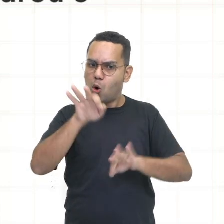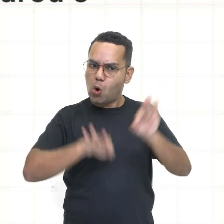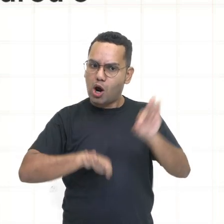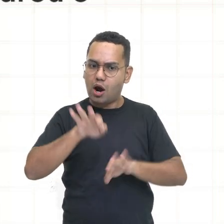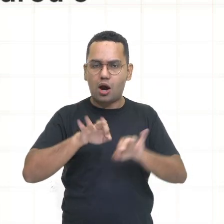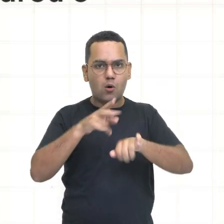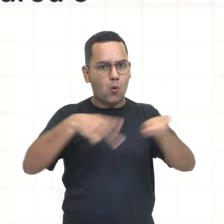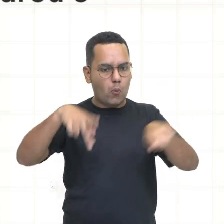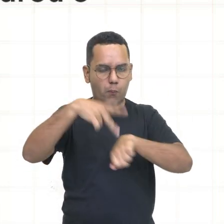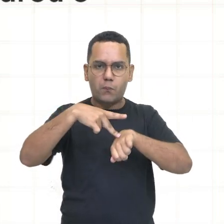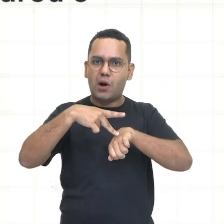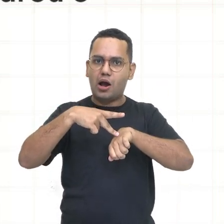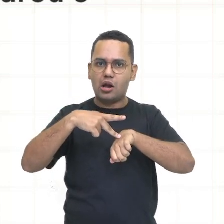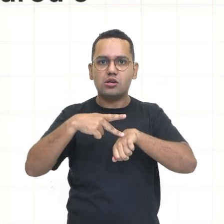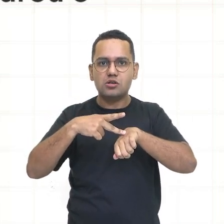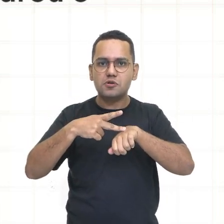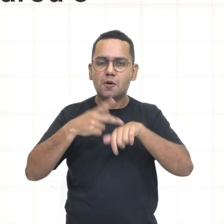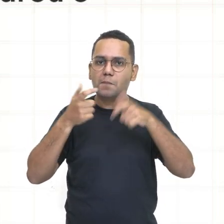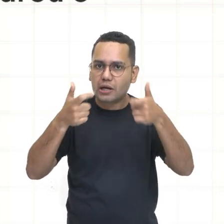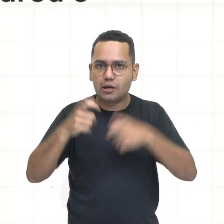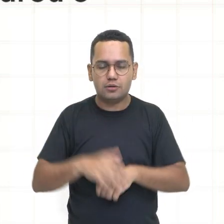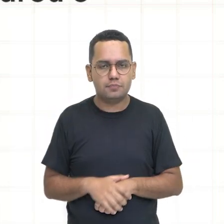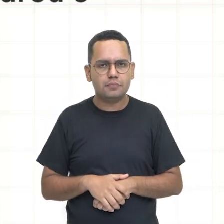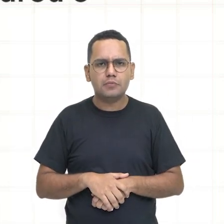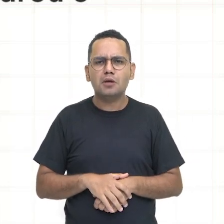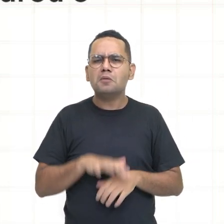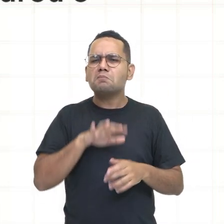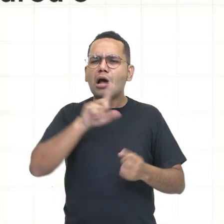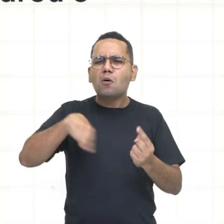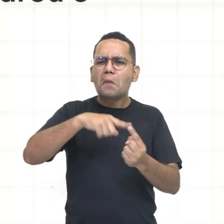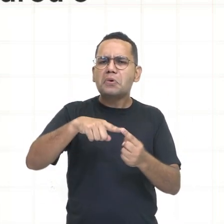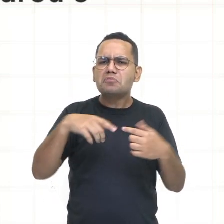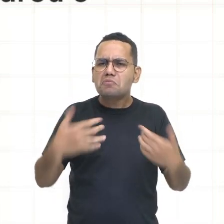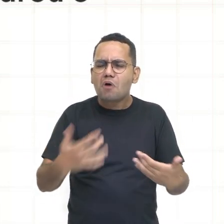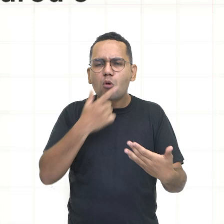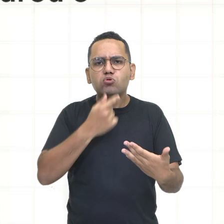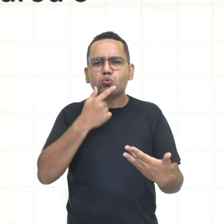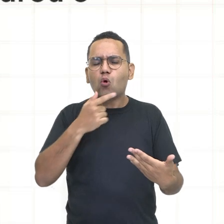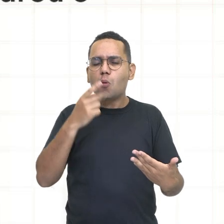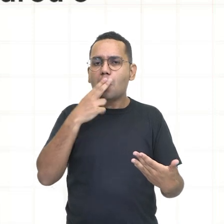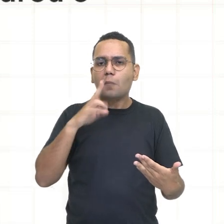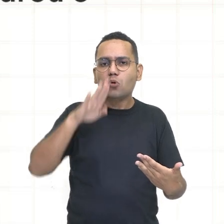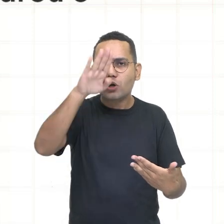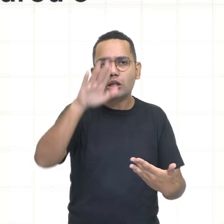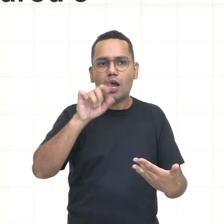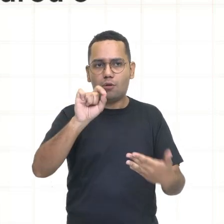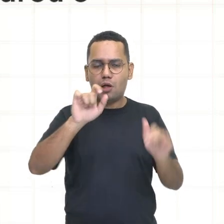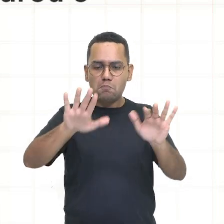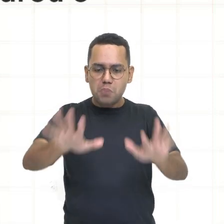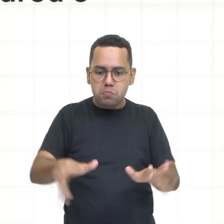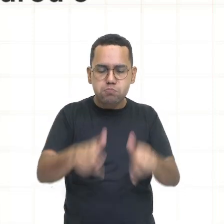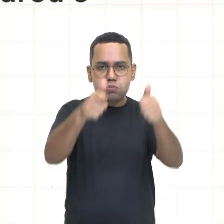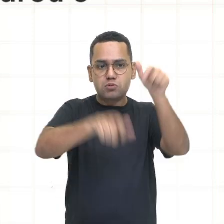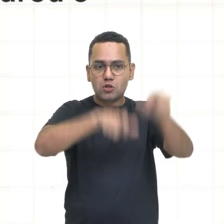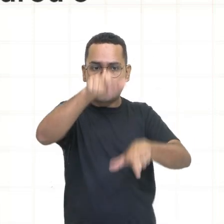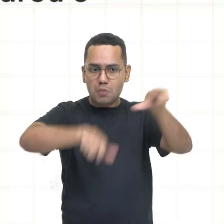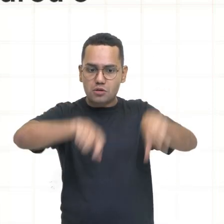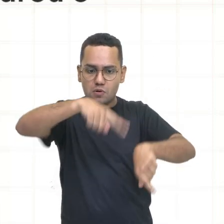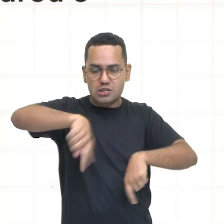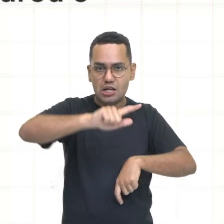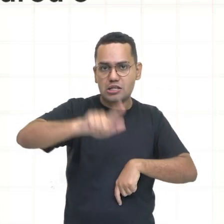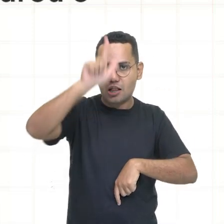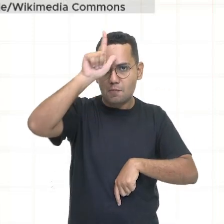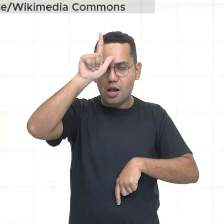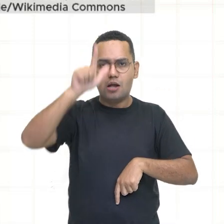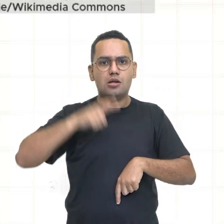justamente enaltecer a figura dos alemães, aumentar o poder dos alemães, aumentar o prestígio que os alemães deveriam